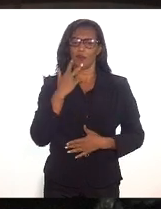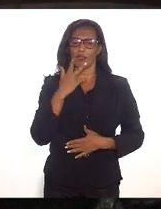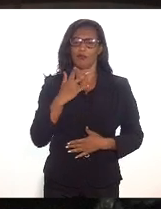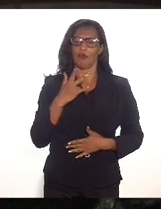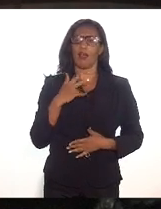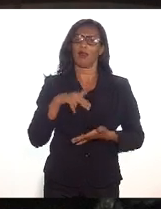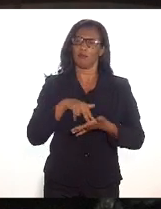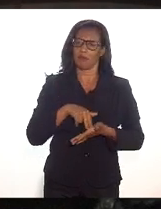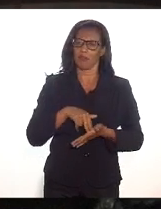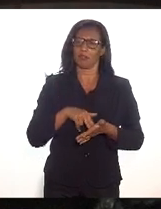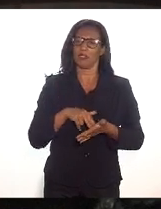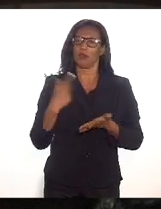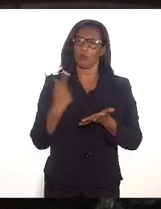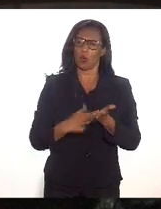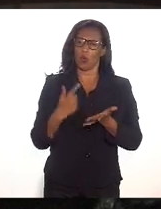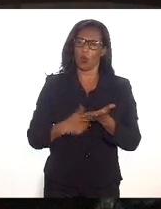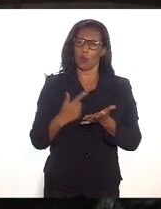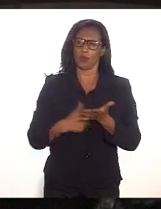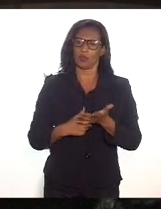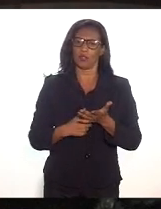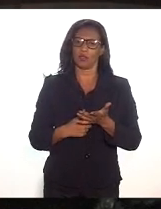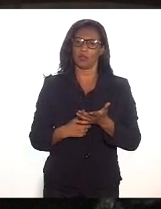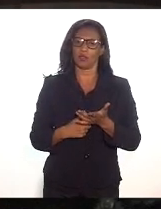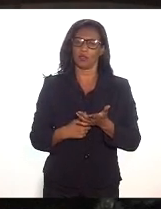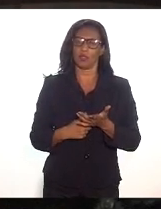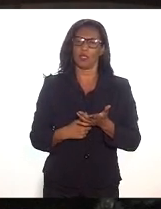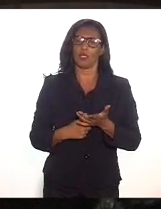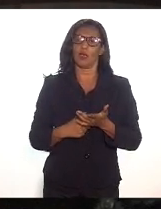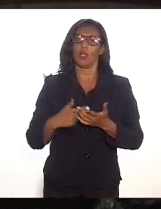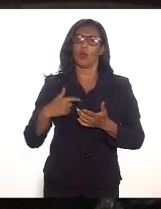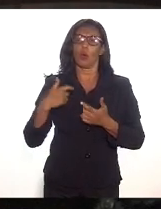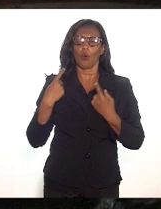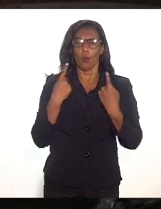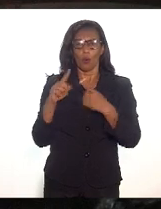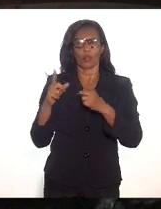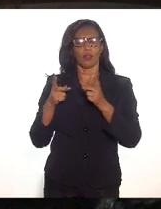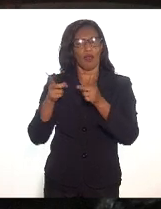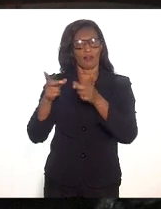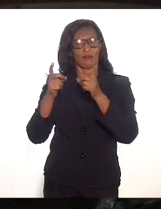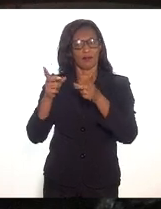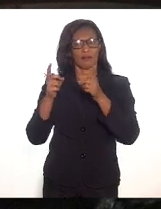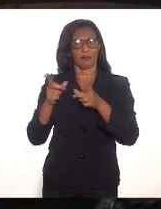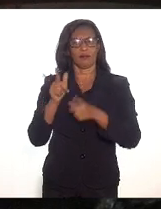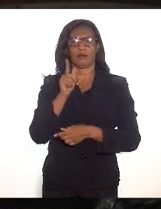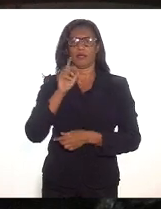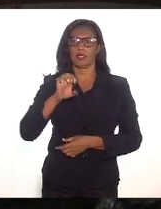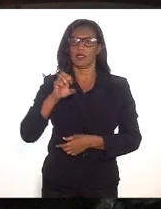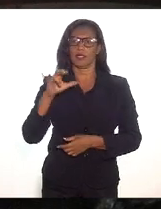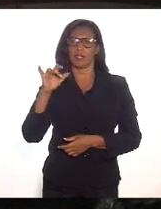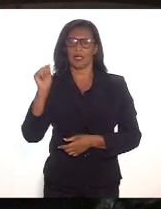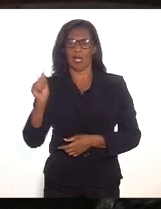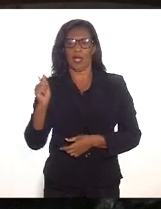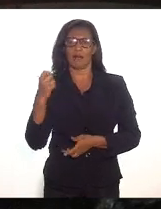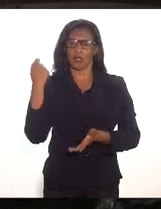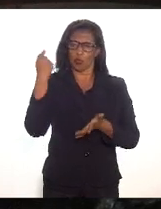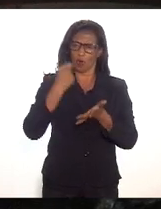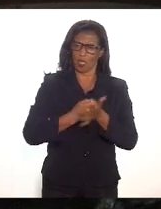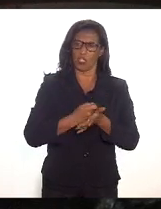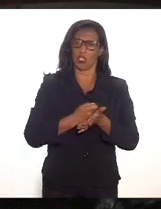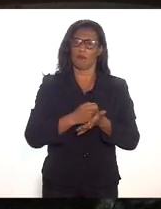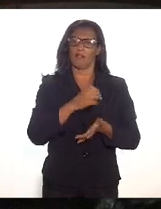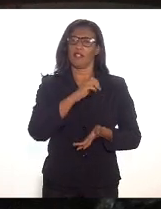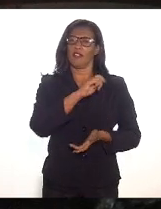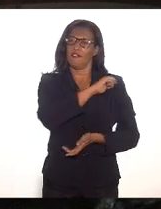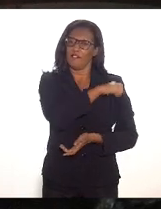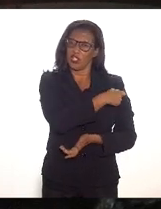mantendo o meu compromisso com a luta da não privatização da SEDAI, mas, sobretudo, com um regime de recuperação fiscal que